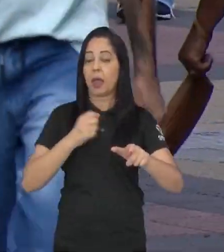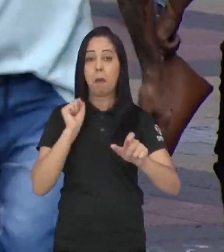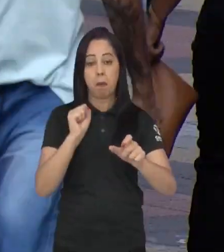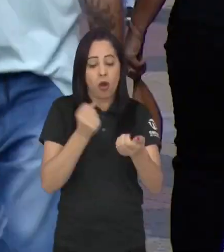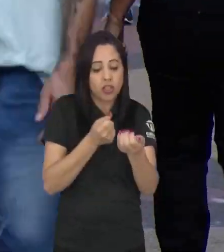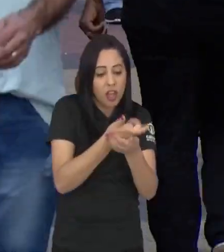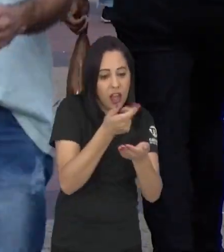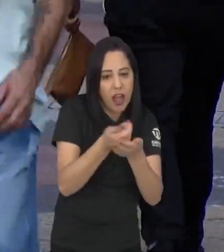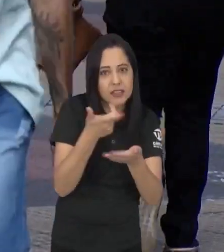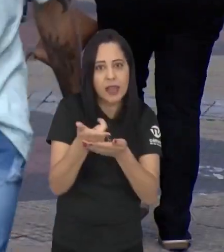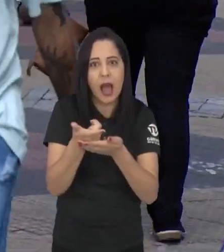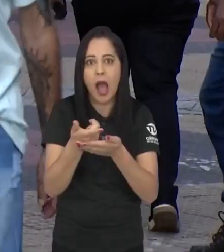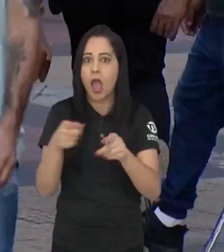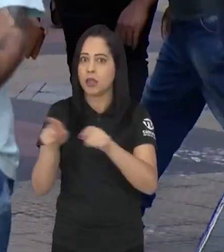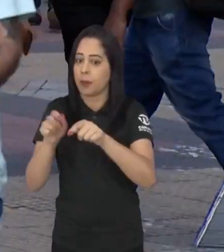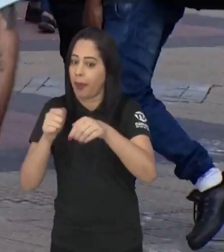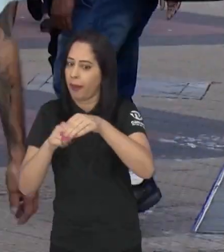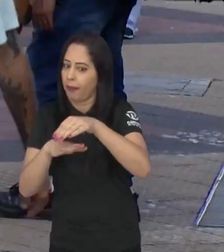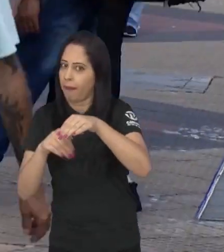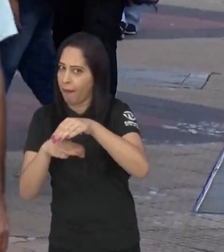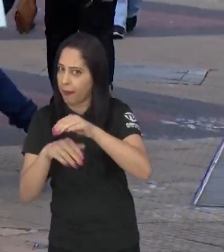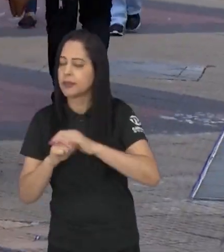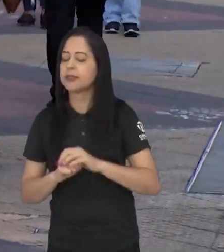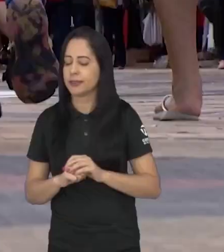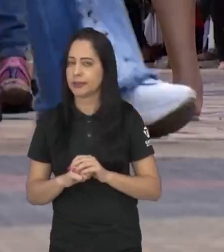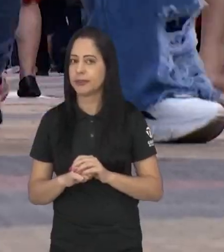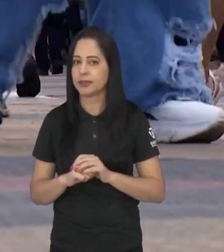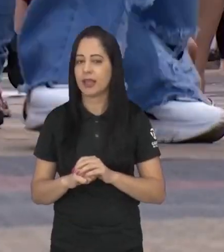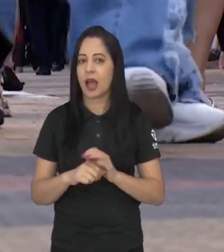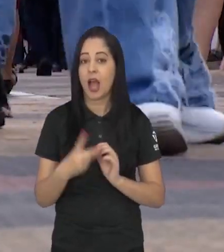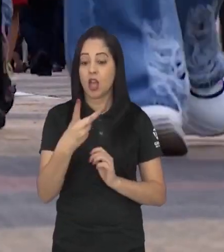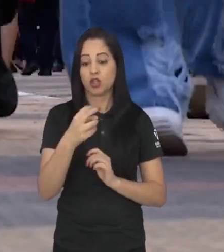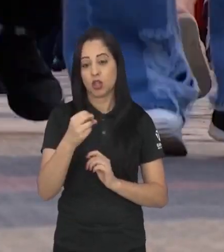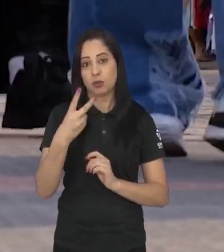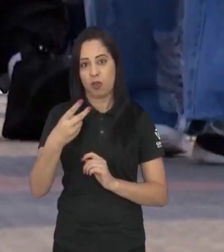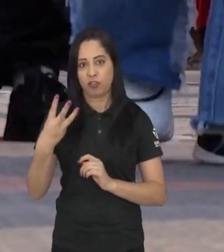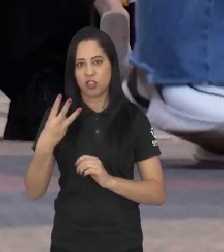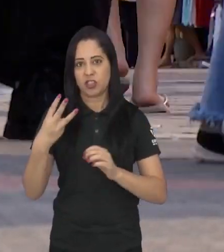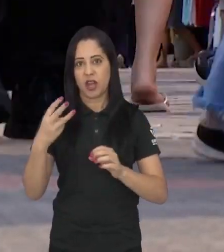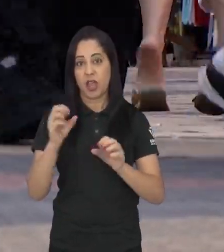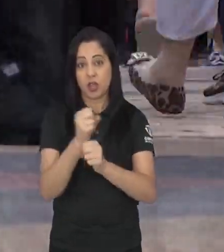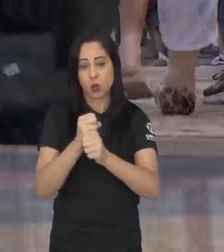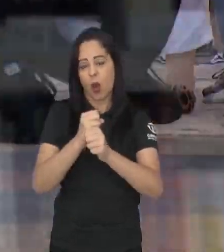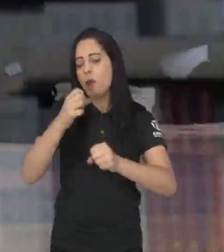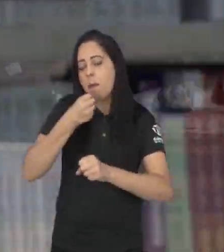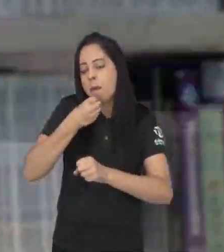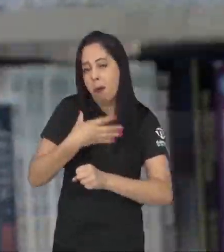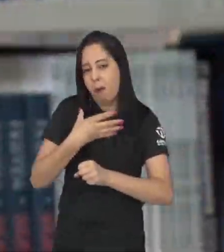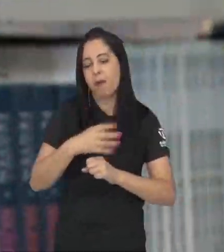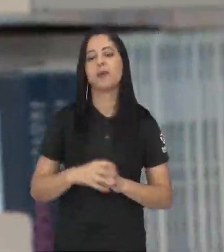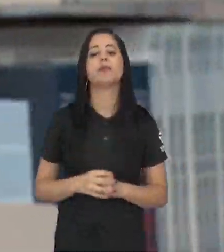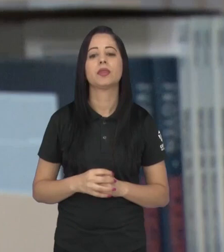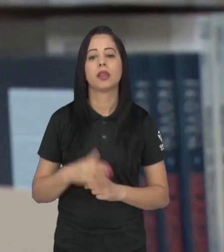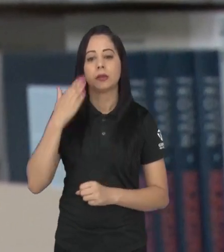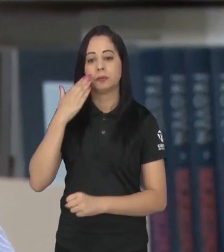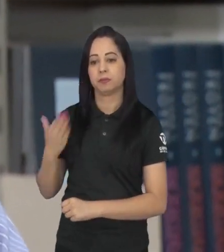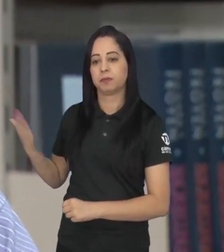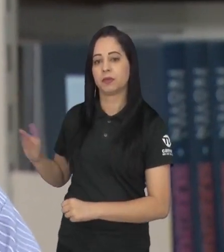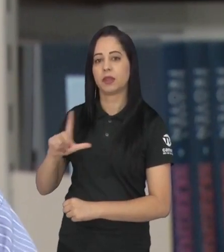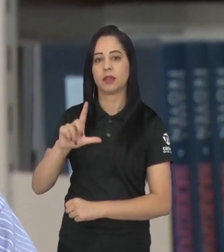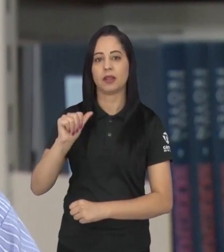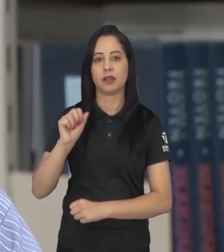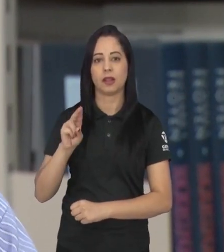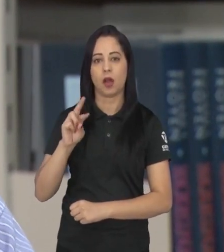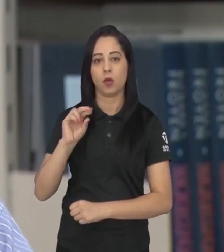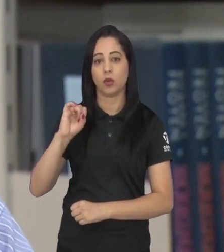também vai economizar para não passar apertado em janeiro e começar bem o ano de 2023. E o economista Laureano